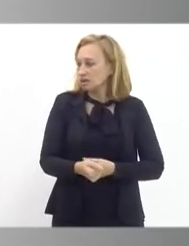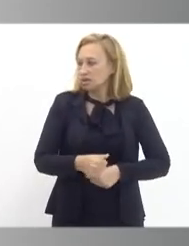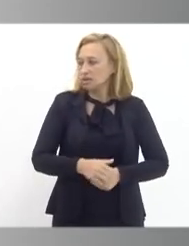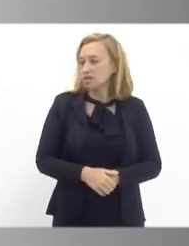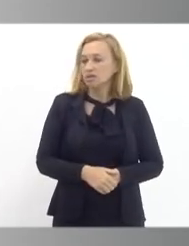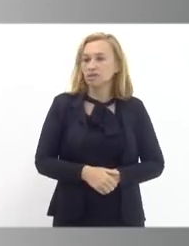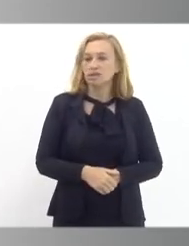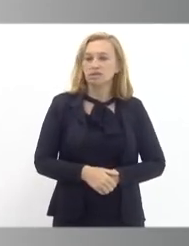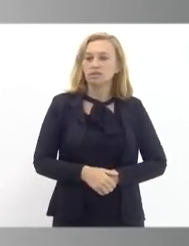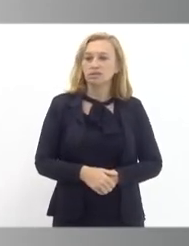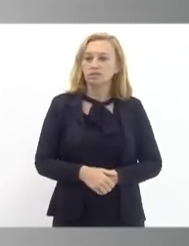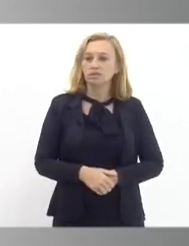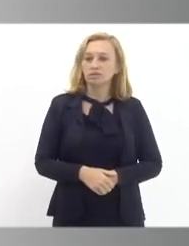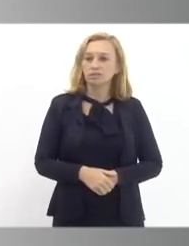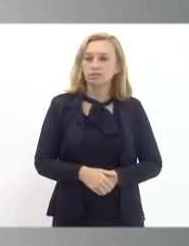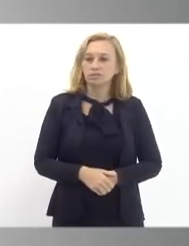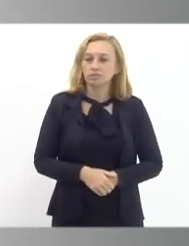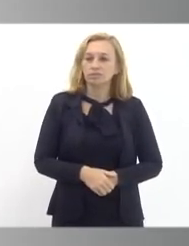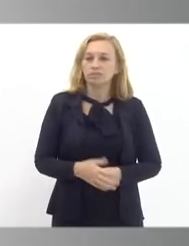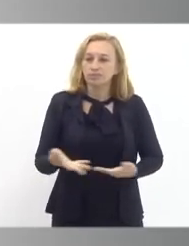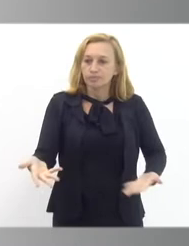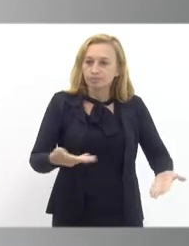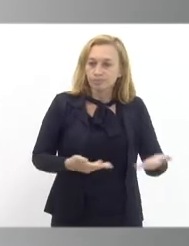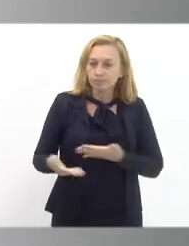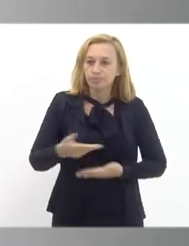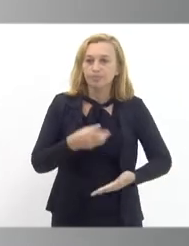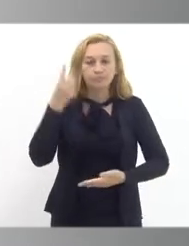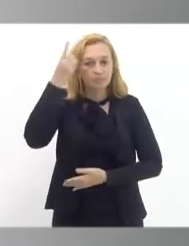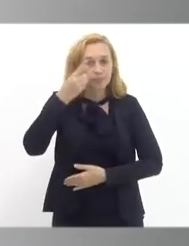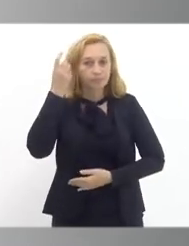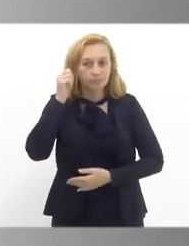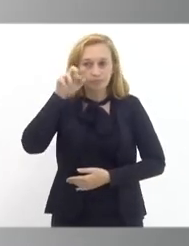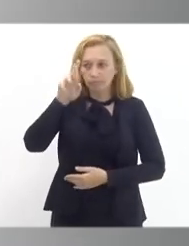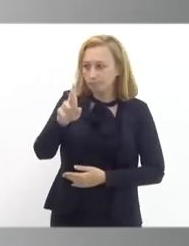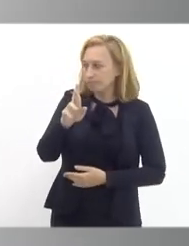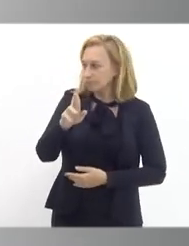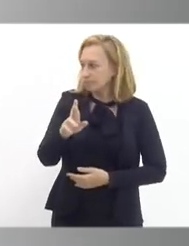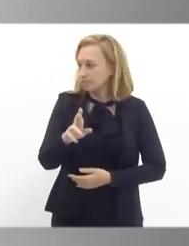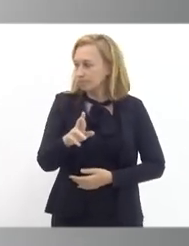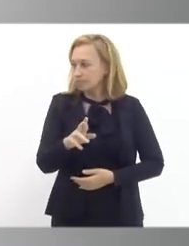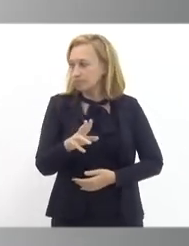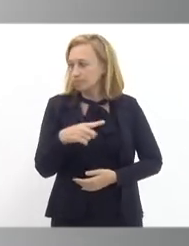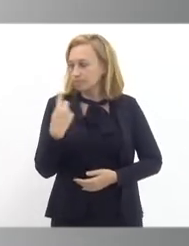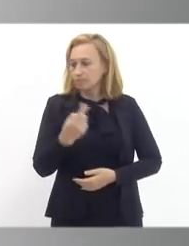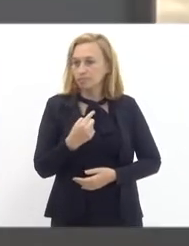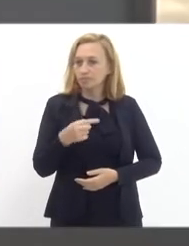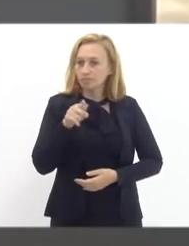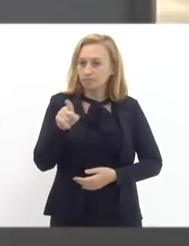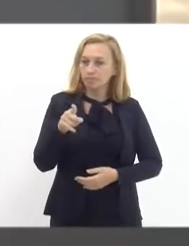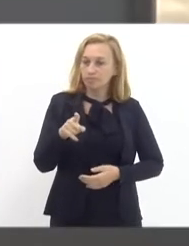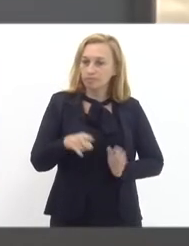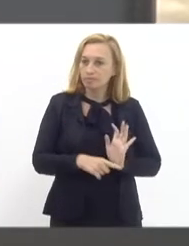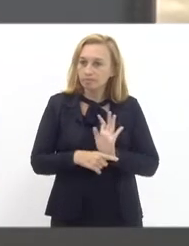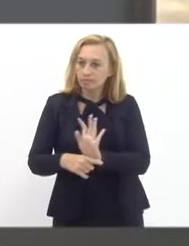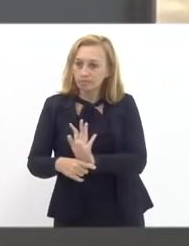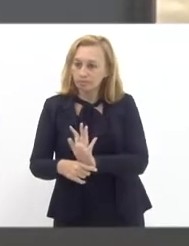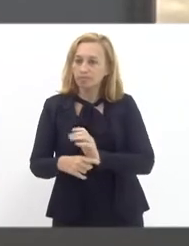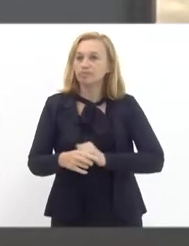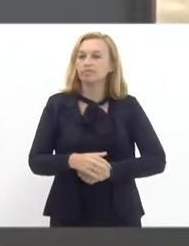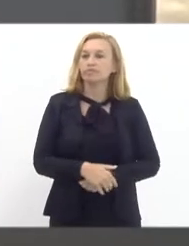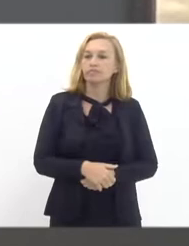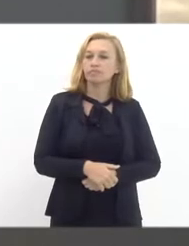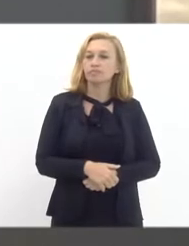é a favor dessa parceria, deputado Eliomar. Nós estamos lá para facilitar, para sermos